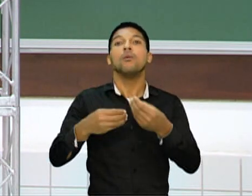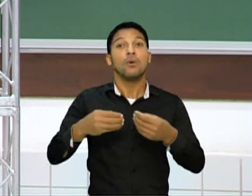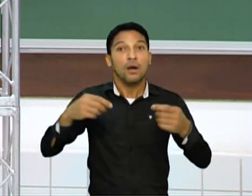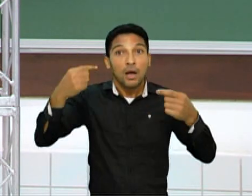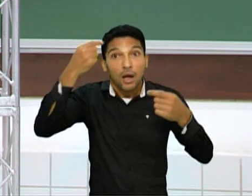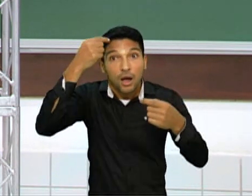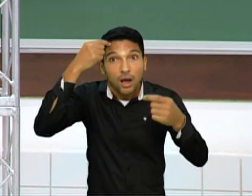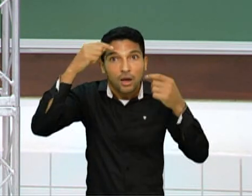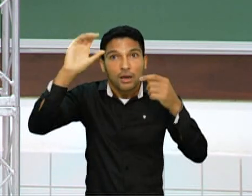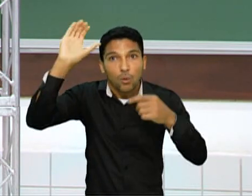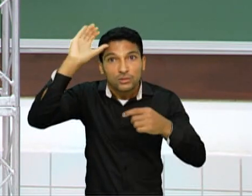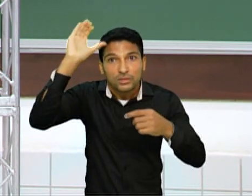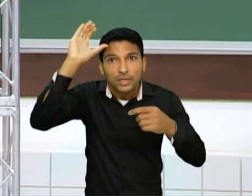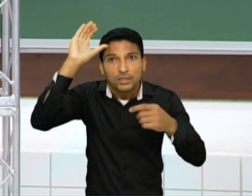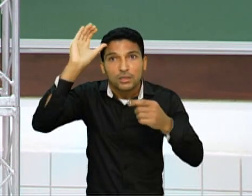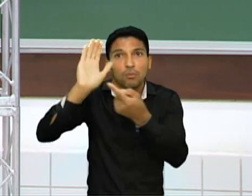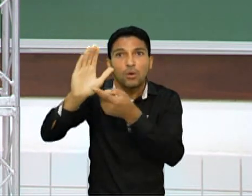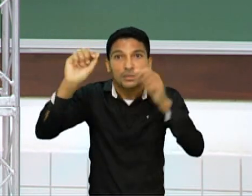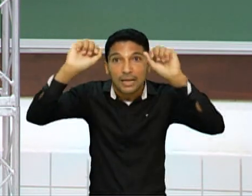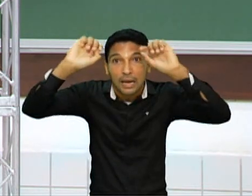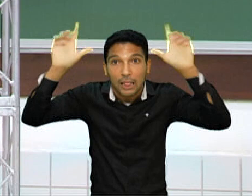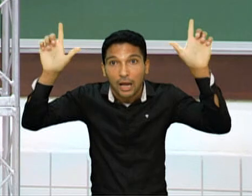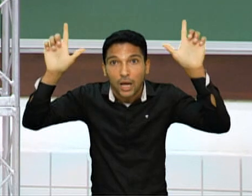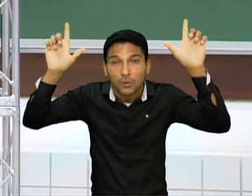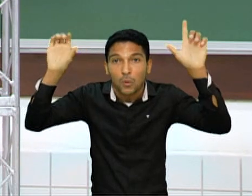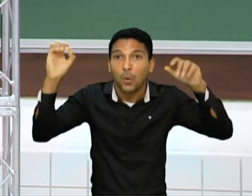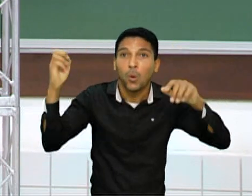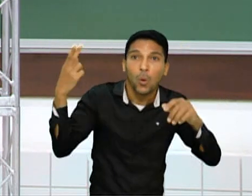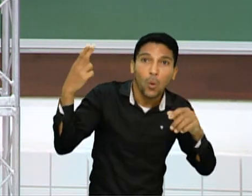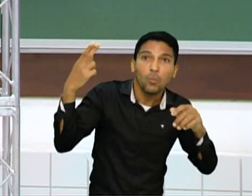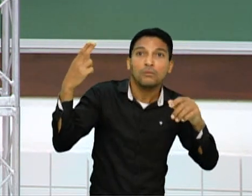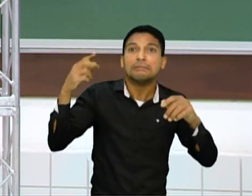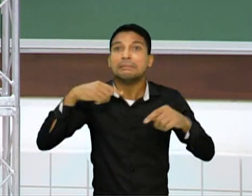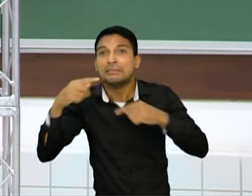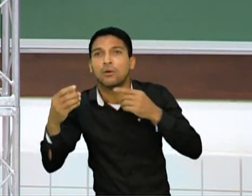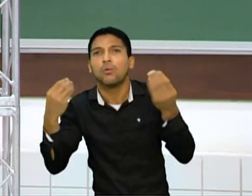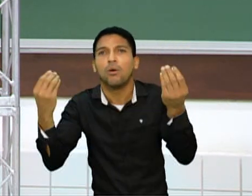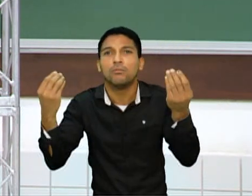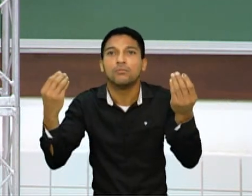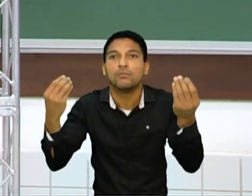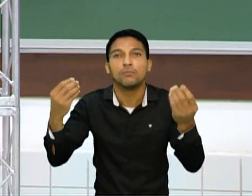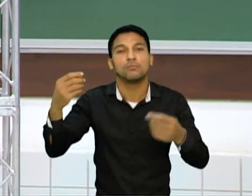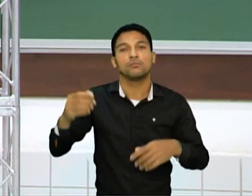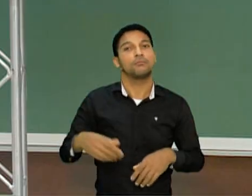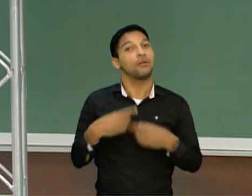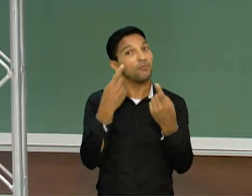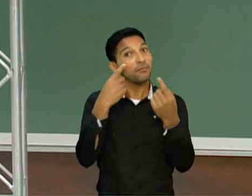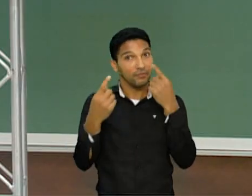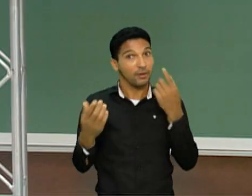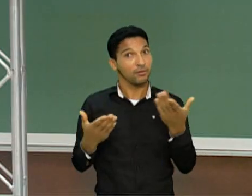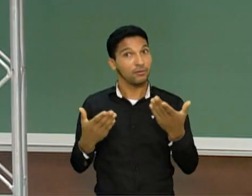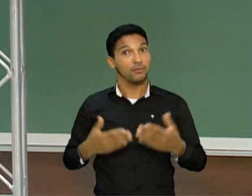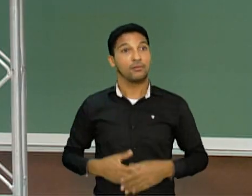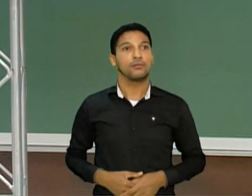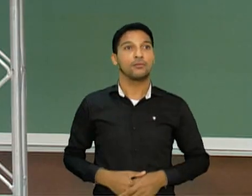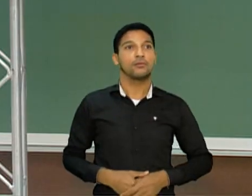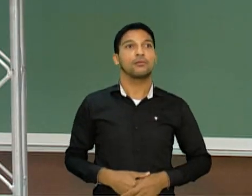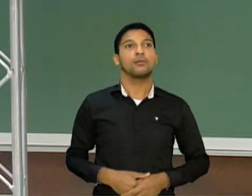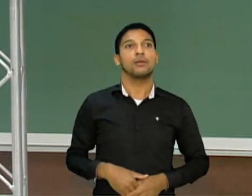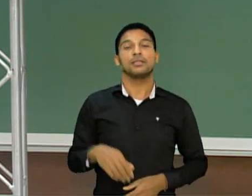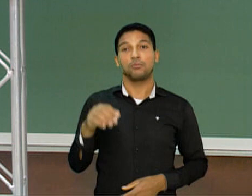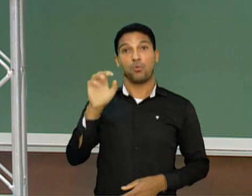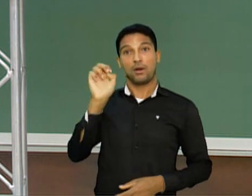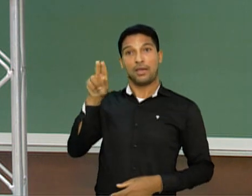ver como esse processo é desencadeado a partir dessa primeira sentença. Penso, logo existo. O eu